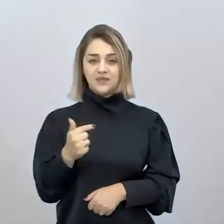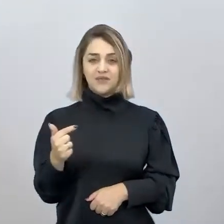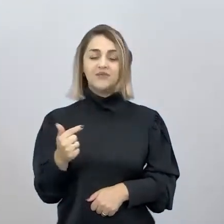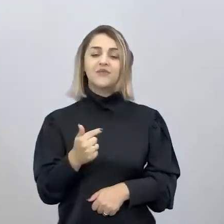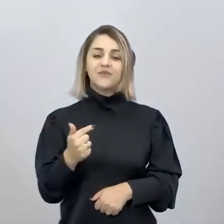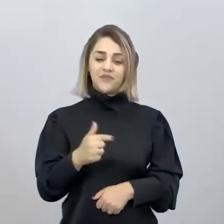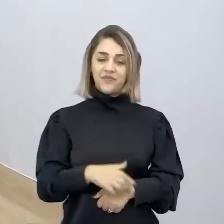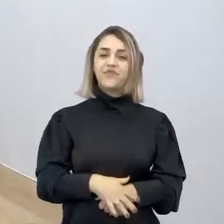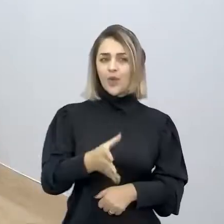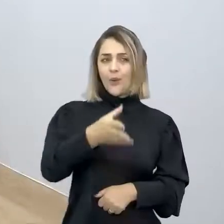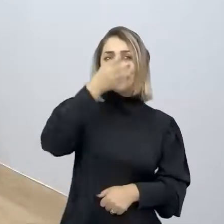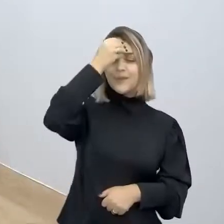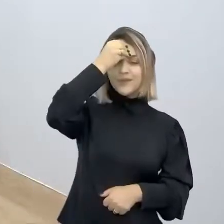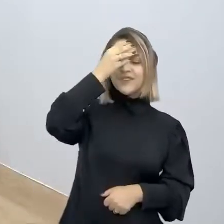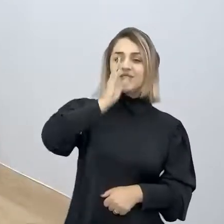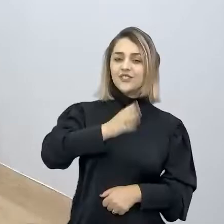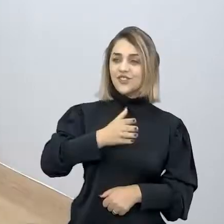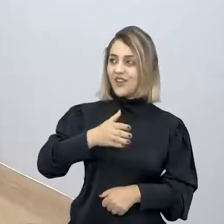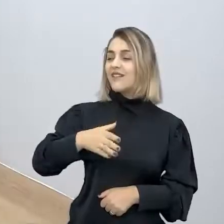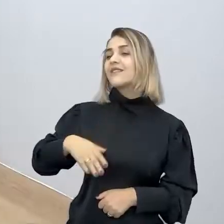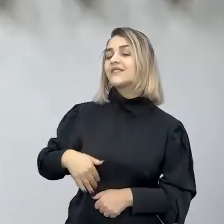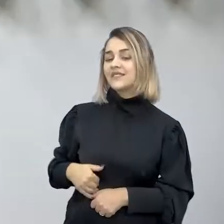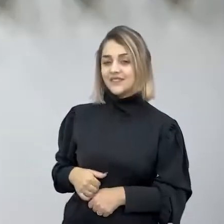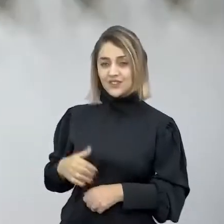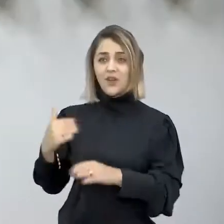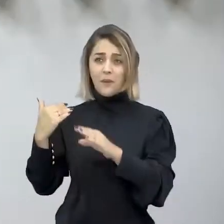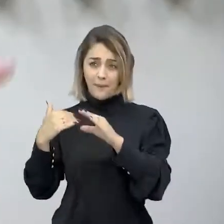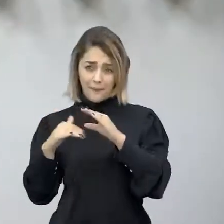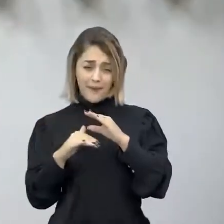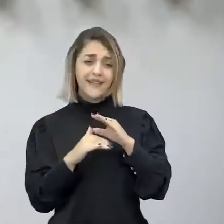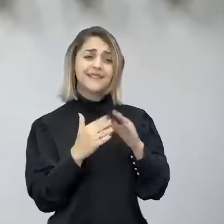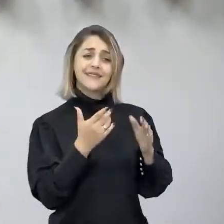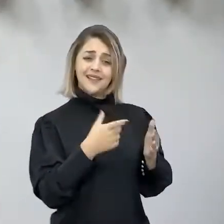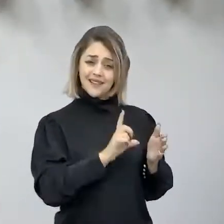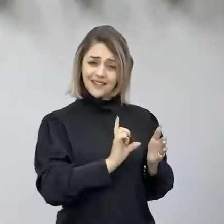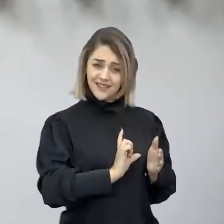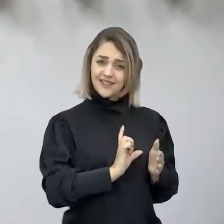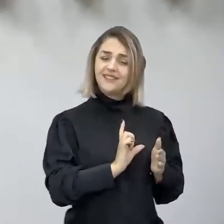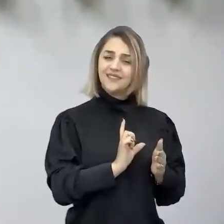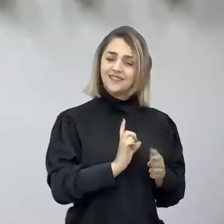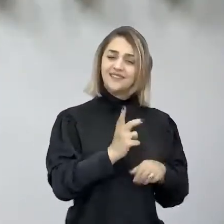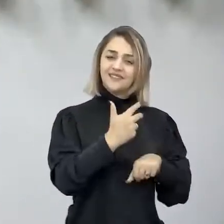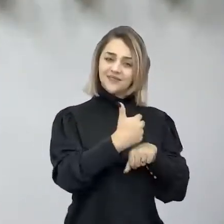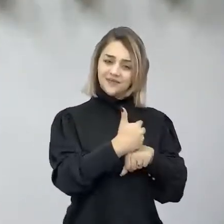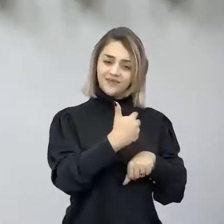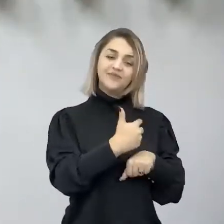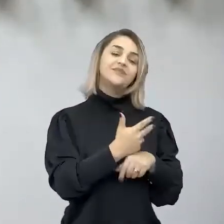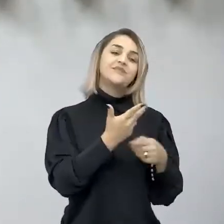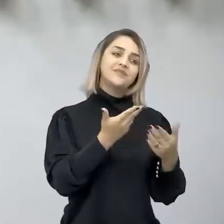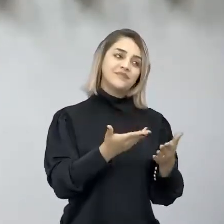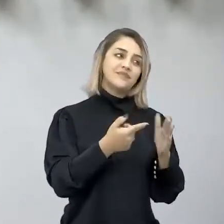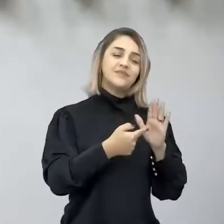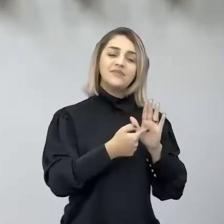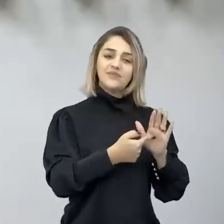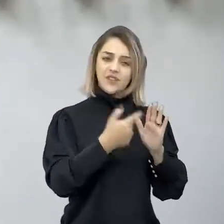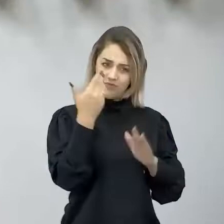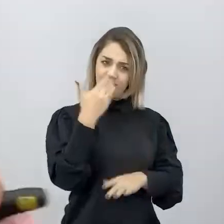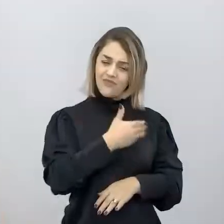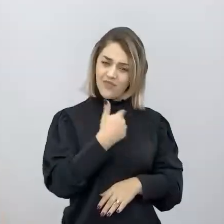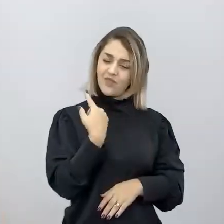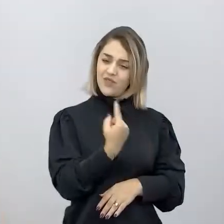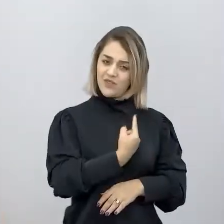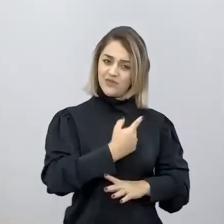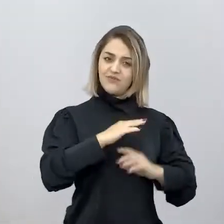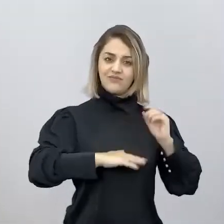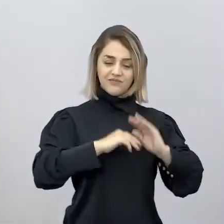Isso prova que é a antecedência que a gente manda as aulas antes da gravação. Então prova que a gente está cumprindo o nosso trabalho. E não deu tempo de